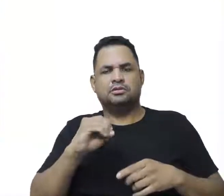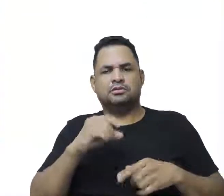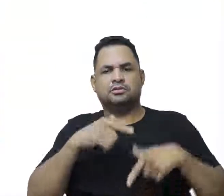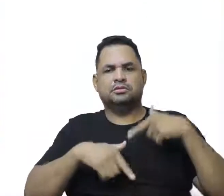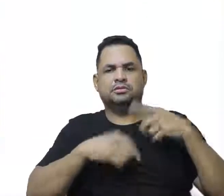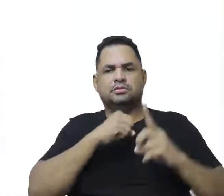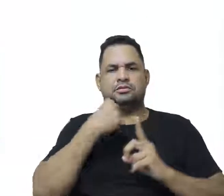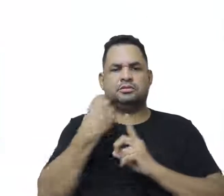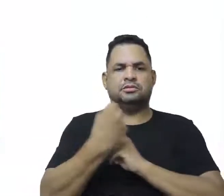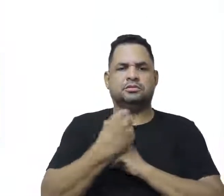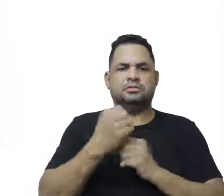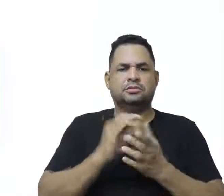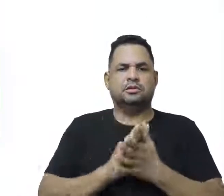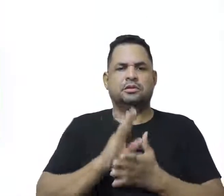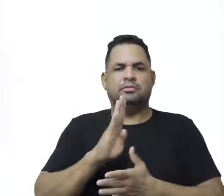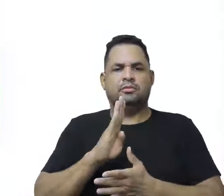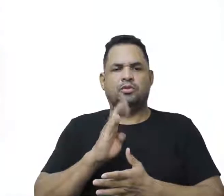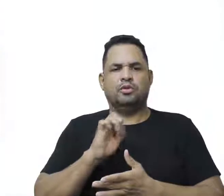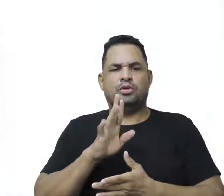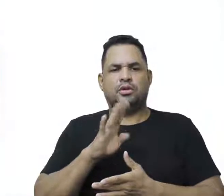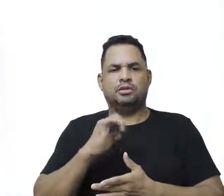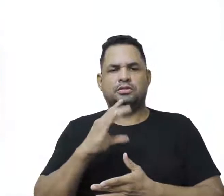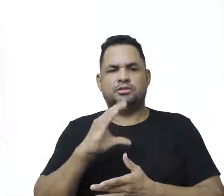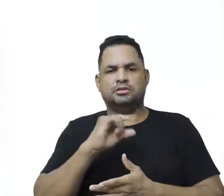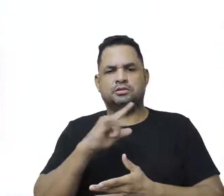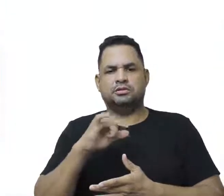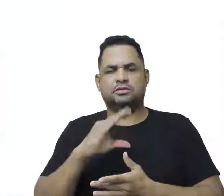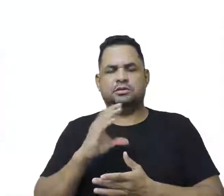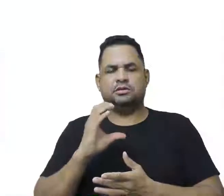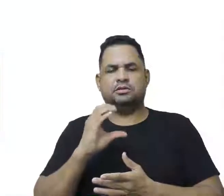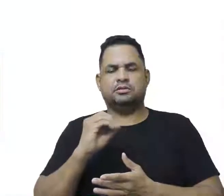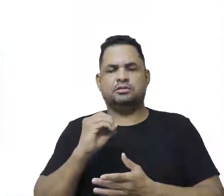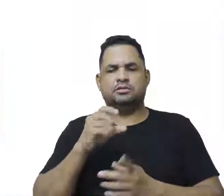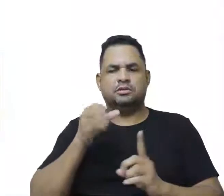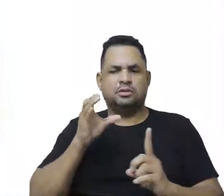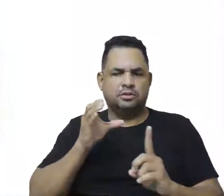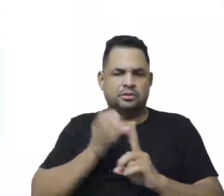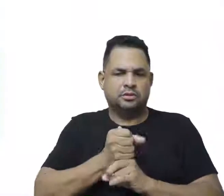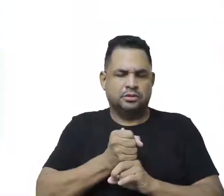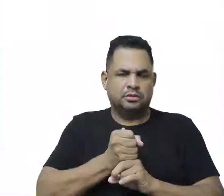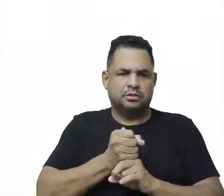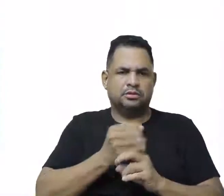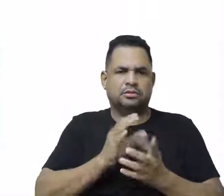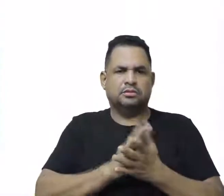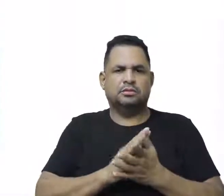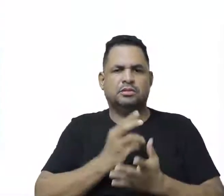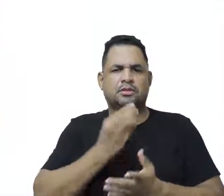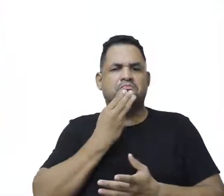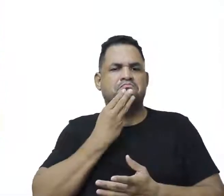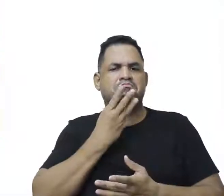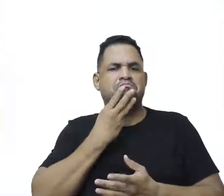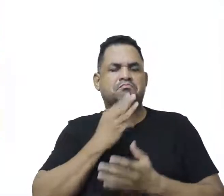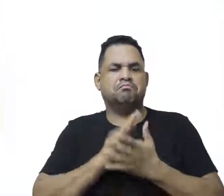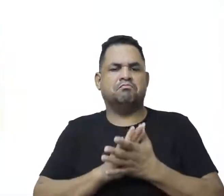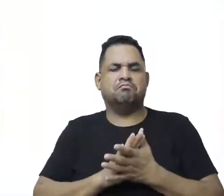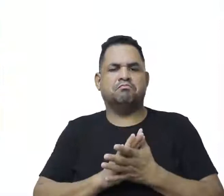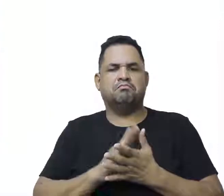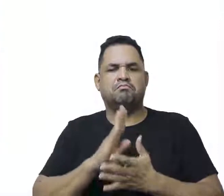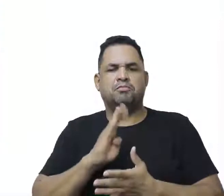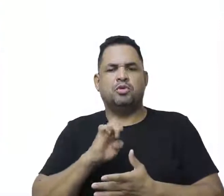das ações sociais e na burocratização da dominação para ver b a